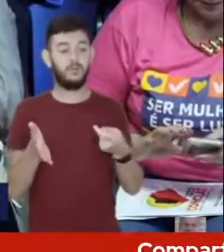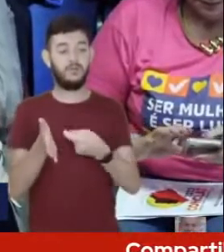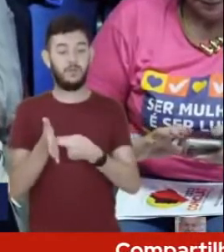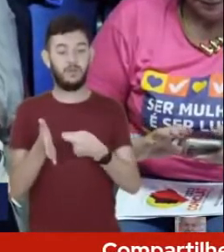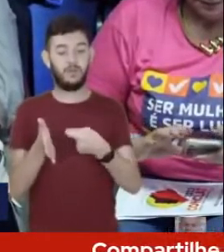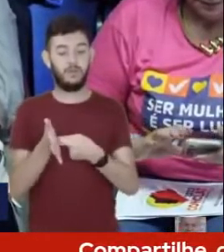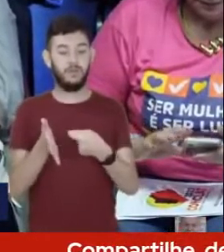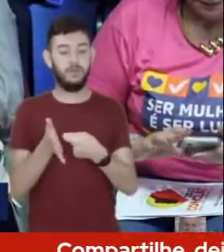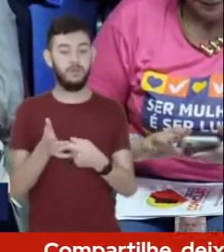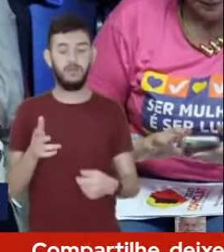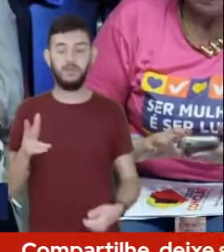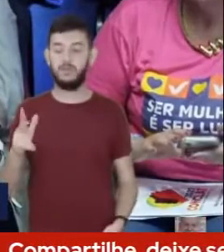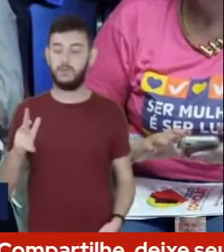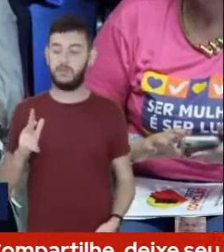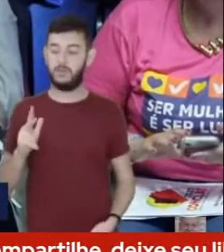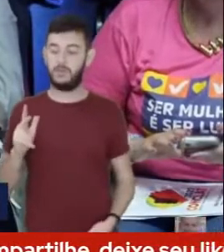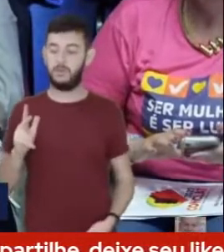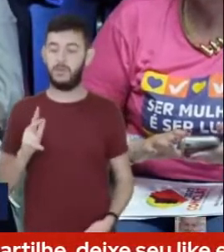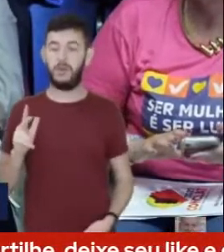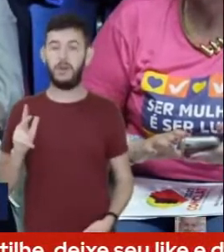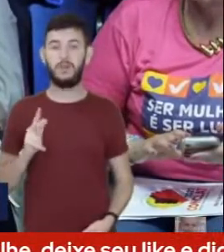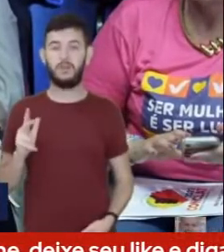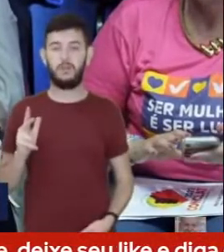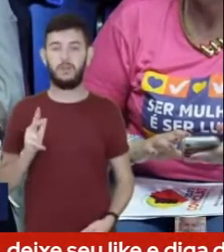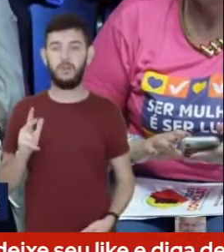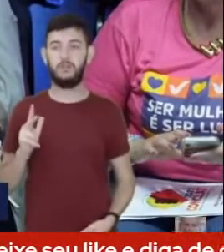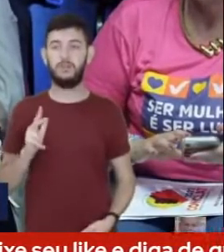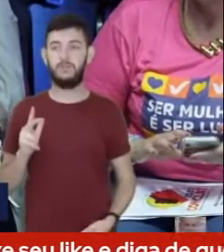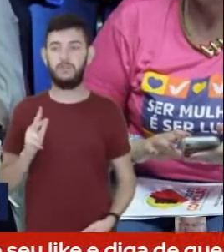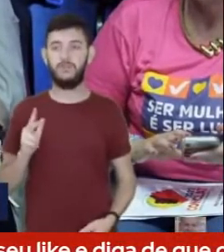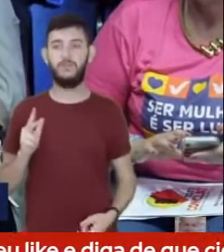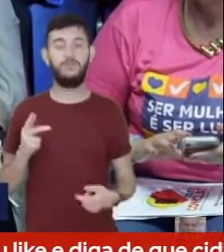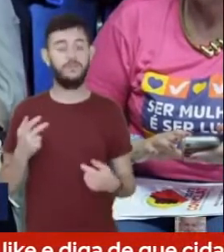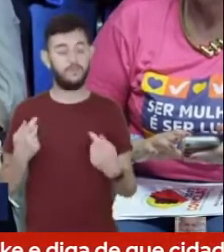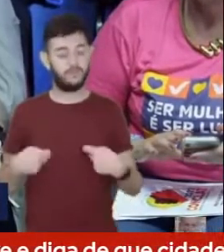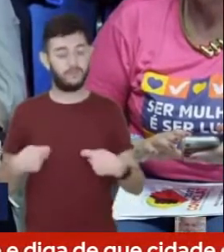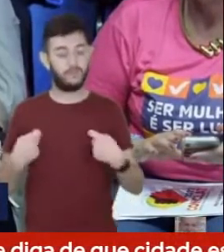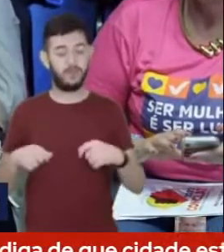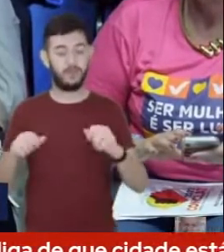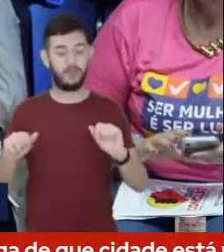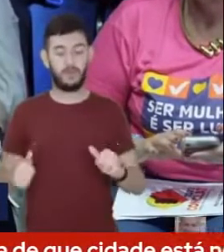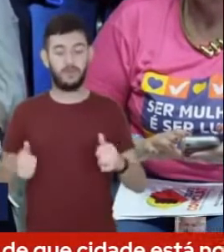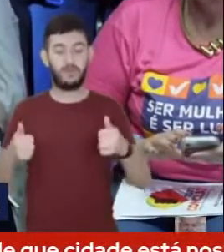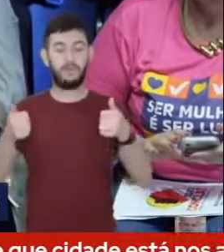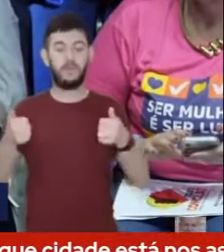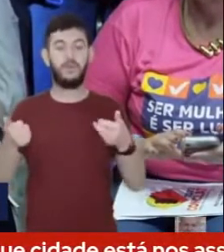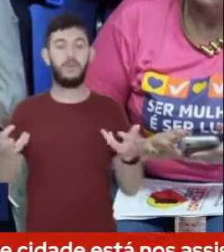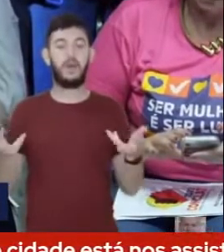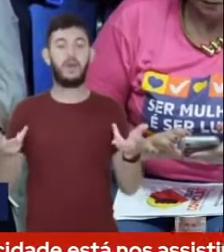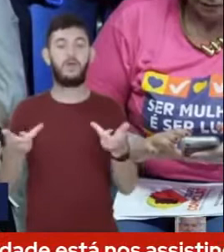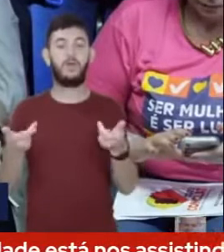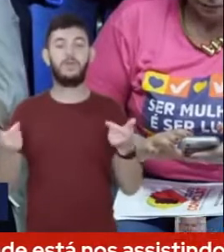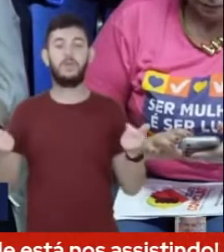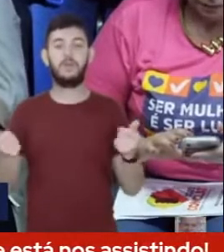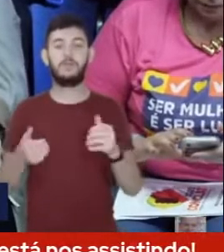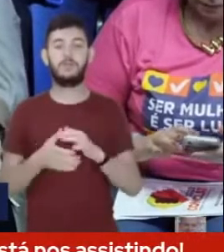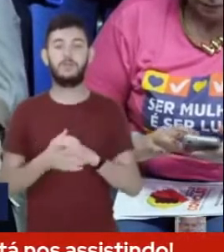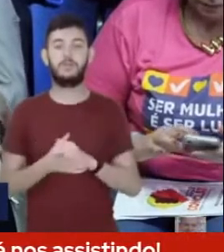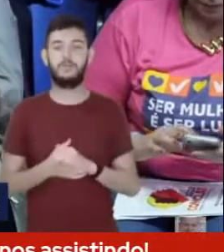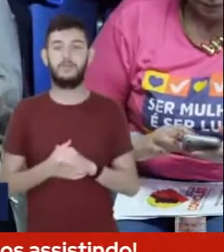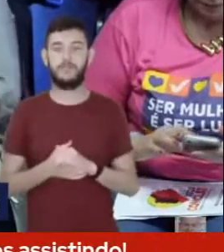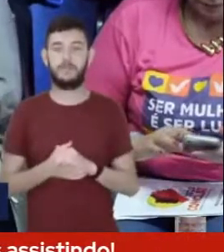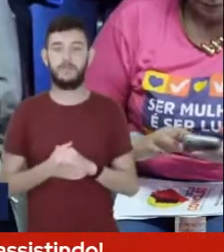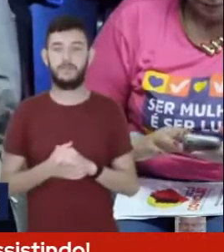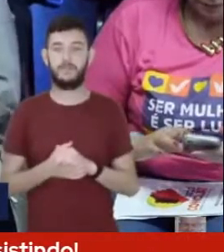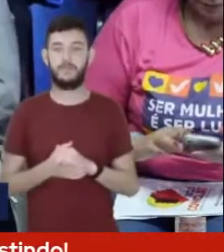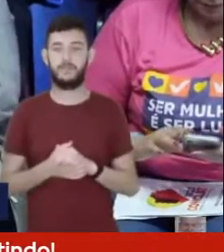é necessário melhorar a sua qualificação. Falar aqui direto,